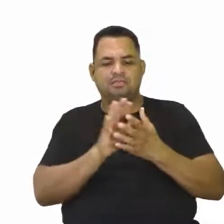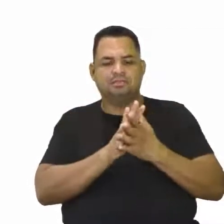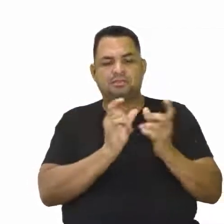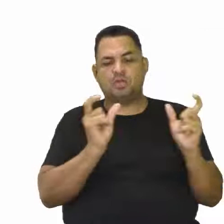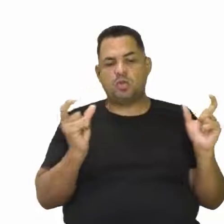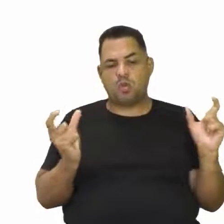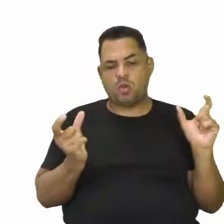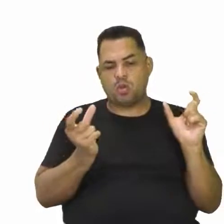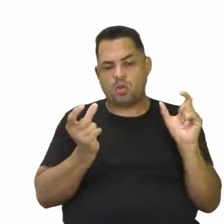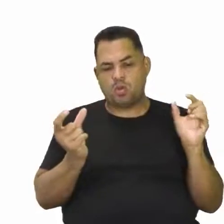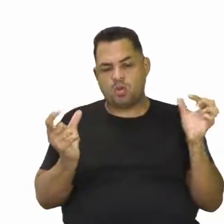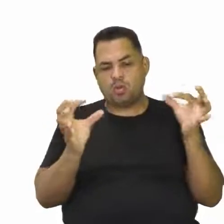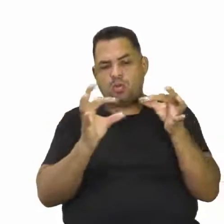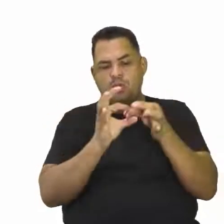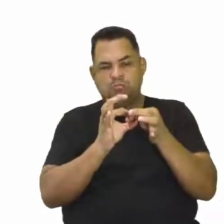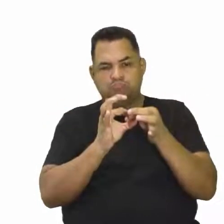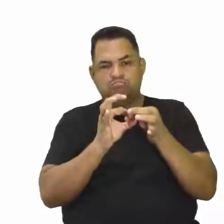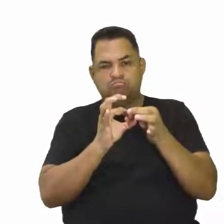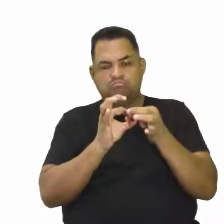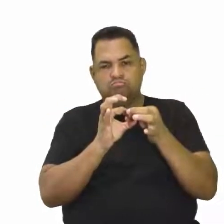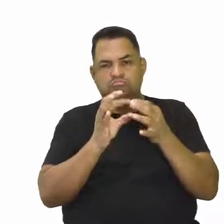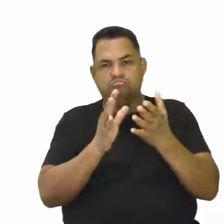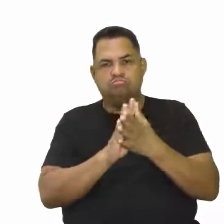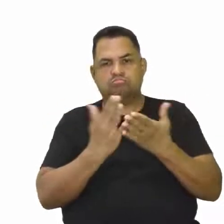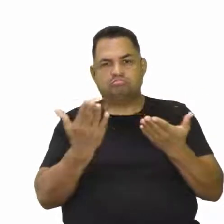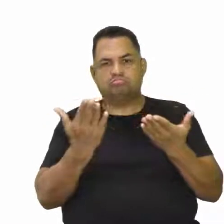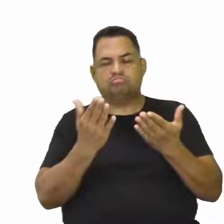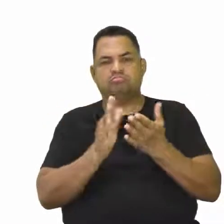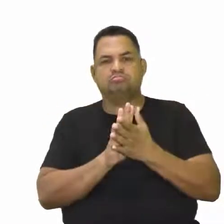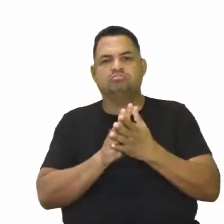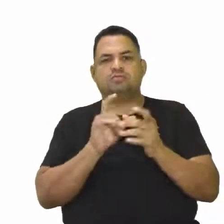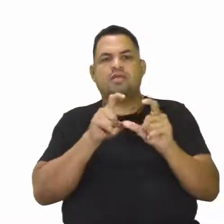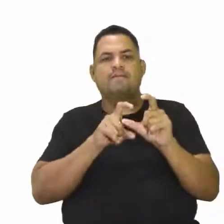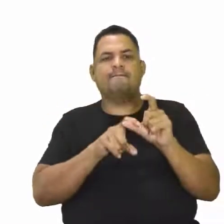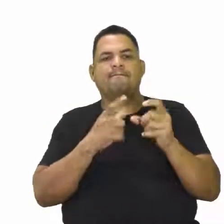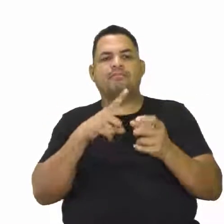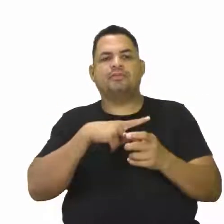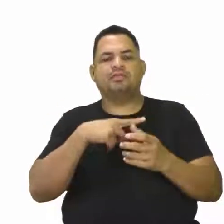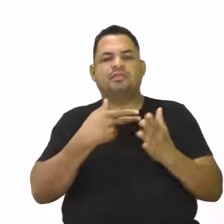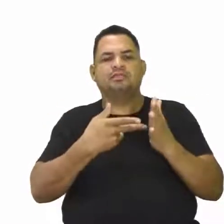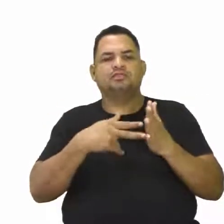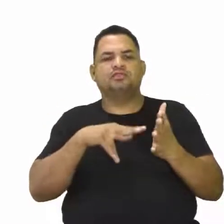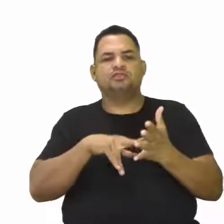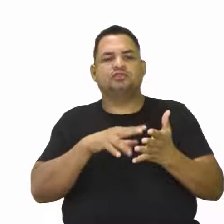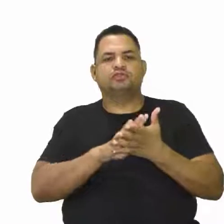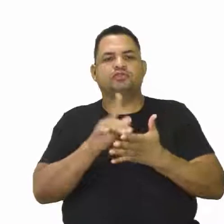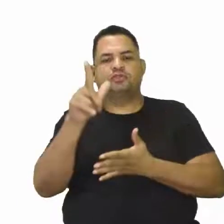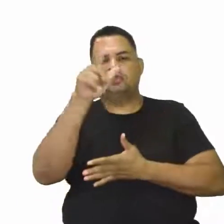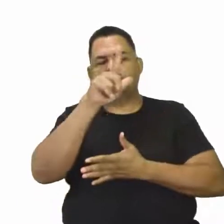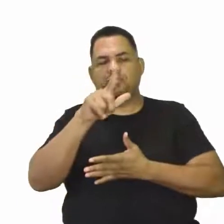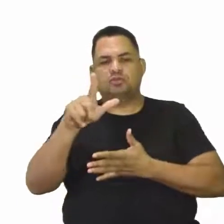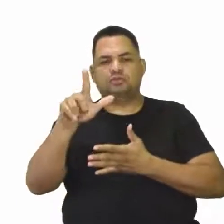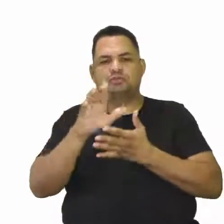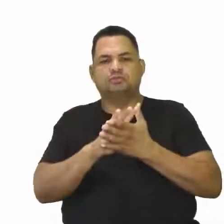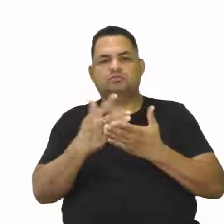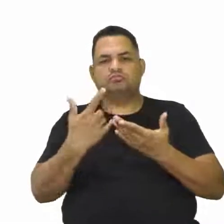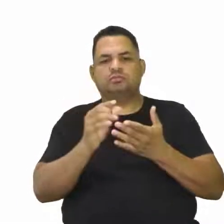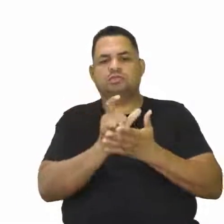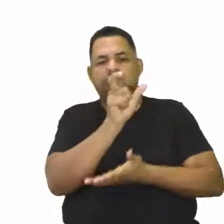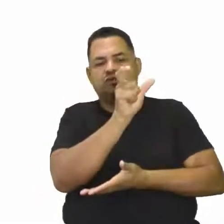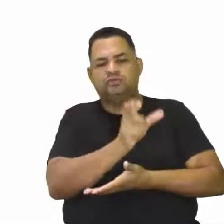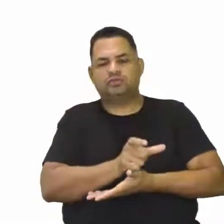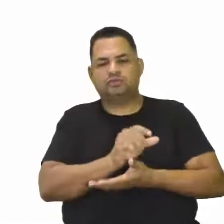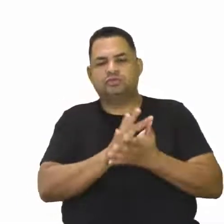Elas dependem uma da outra para fazer sentido, para ter o sentido lógico. Para quê? Para que o sujeito